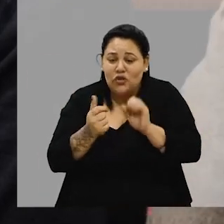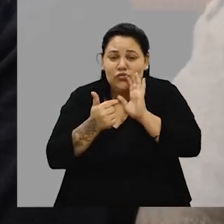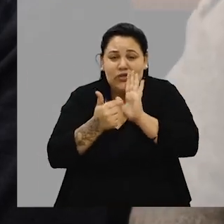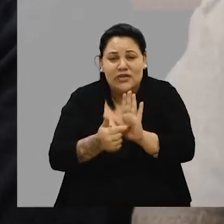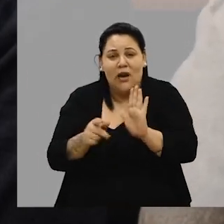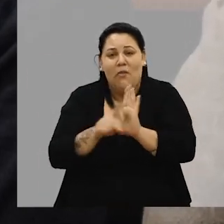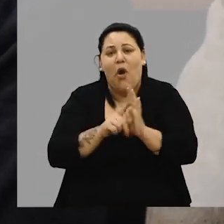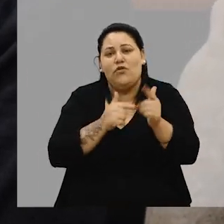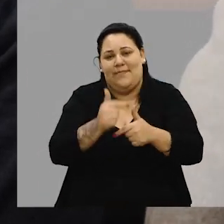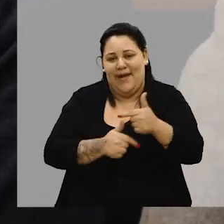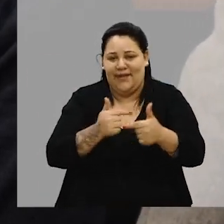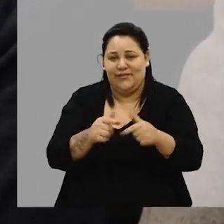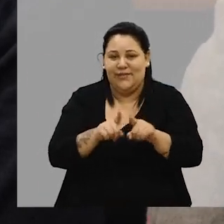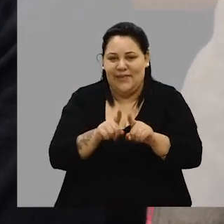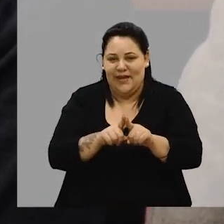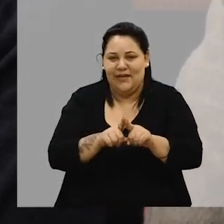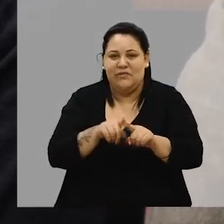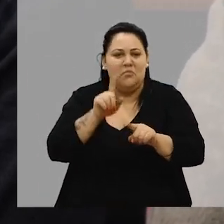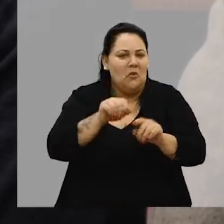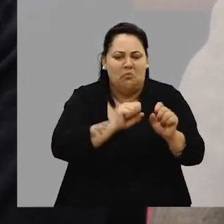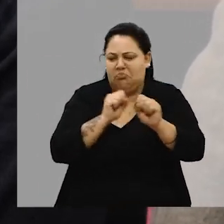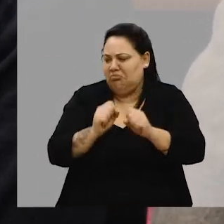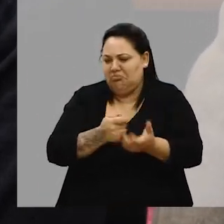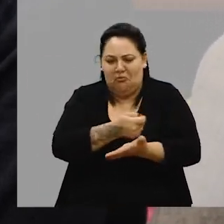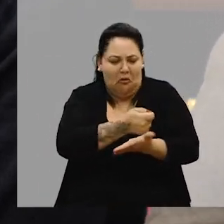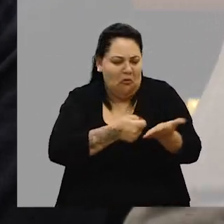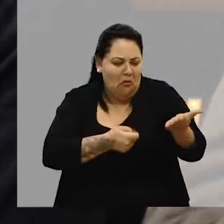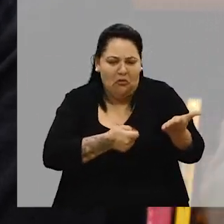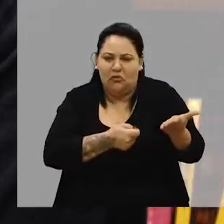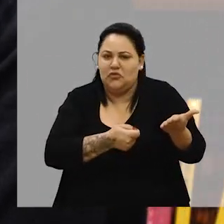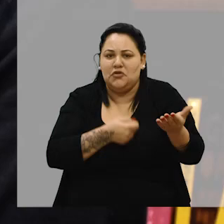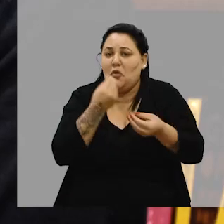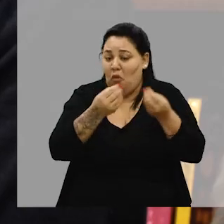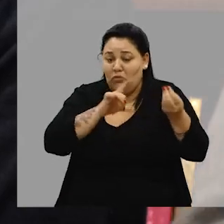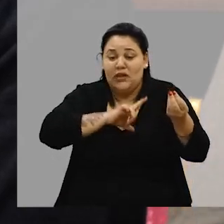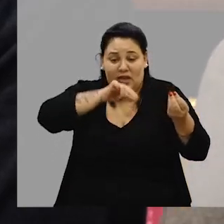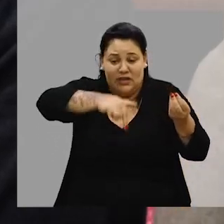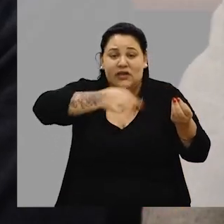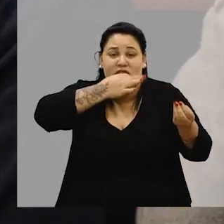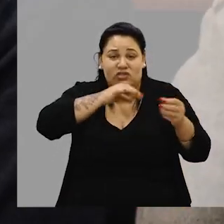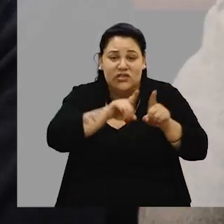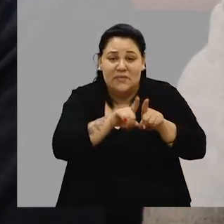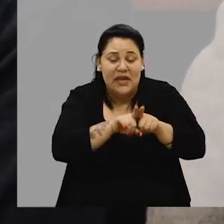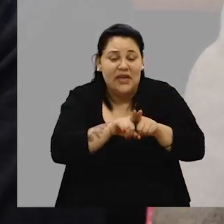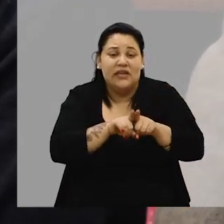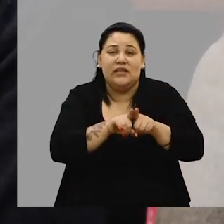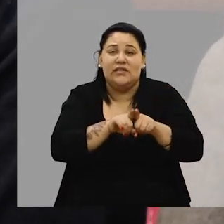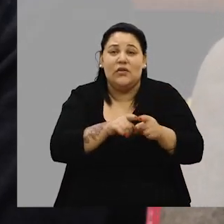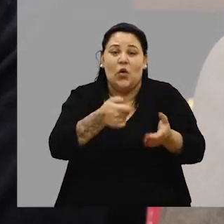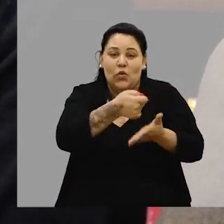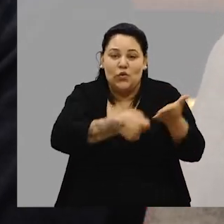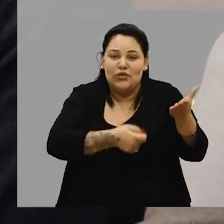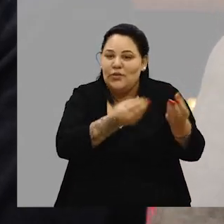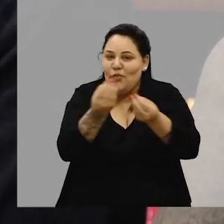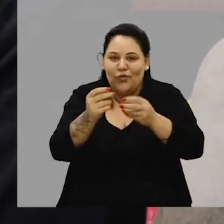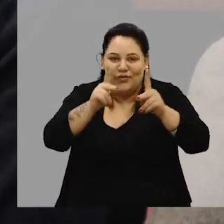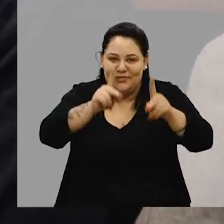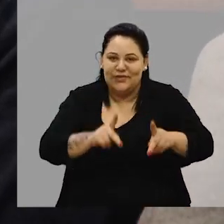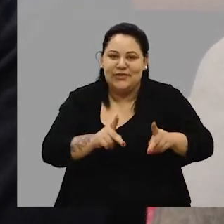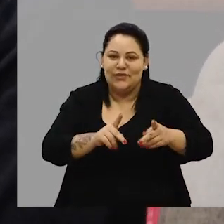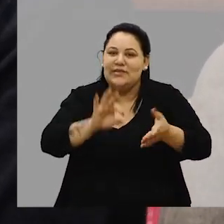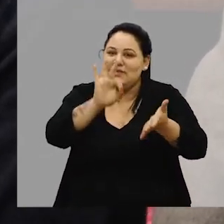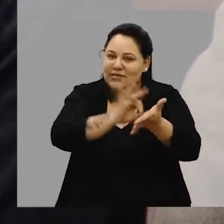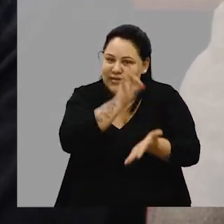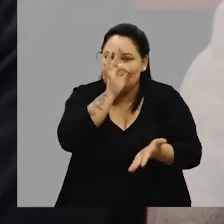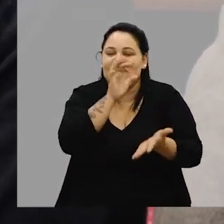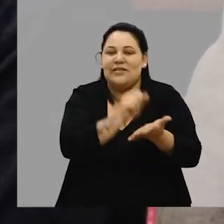ter espaços onde ele possa mostrar o seu trabalho, né? Seja em concursos, como nós temos na nossa cidade, né? Os